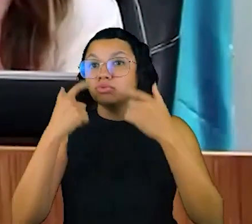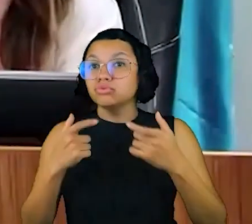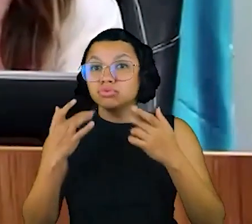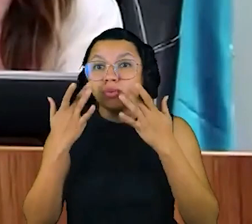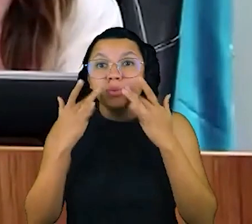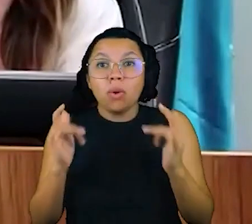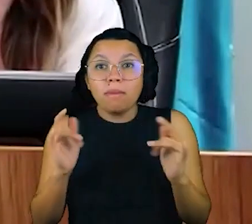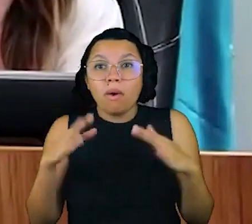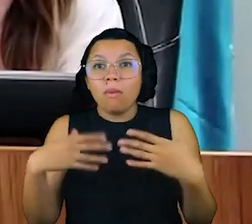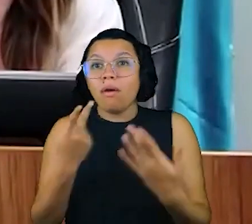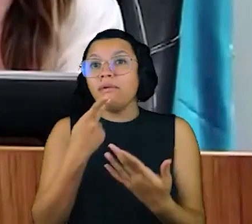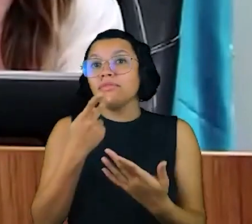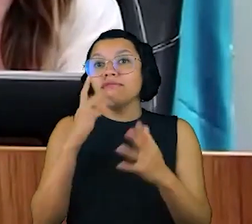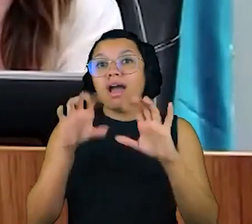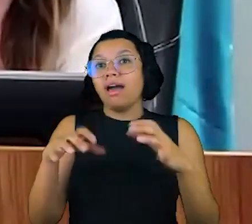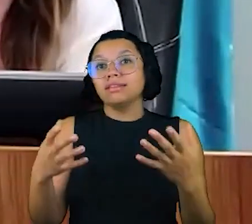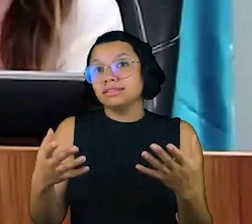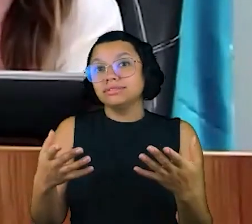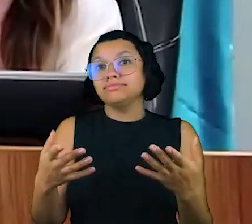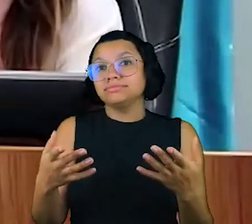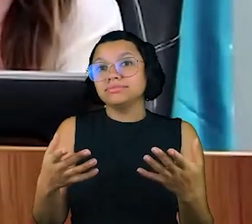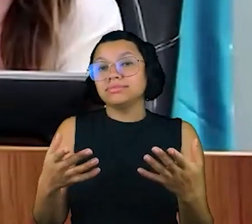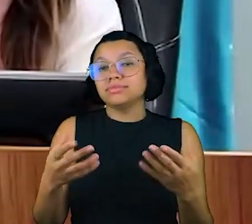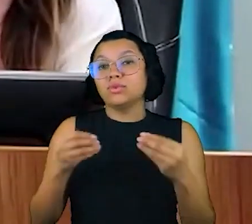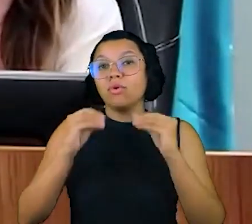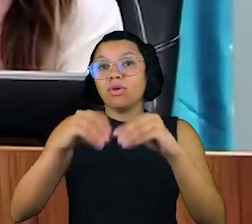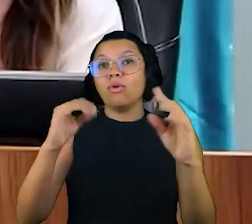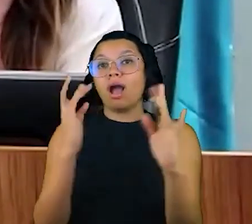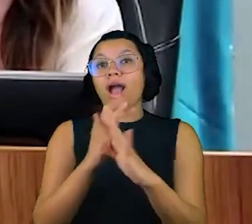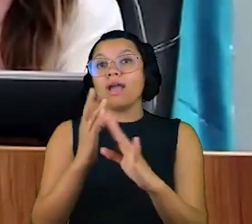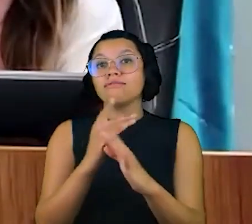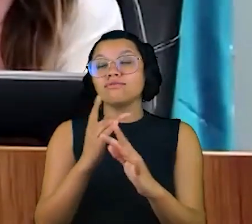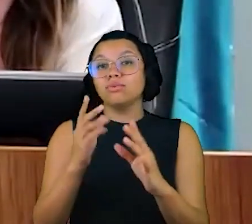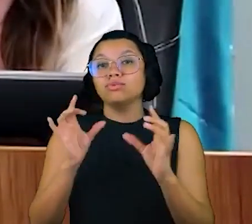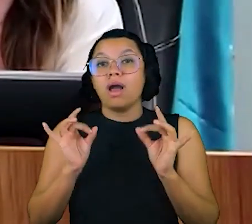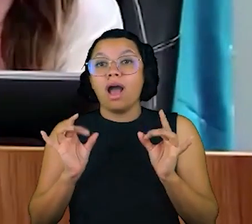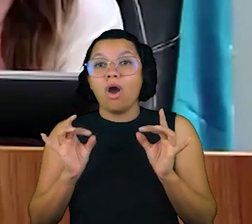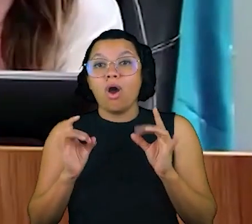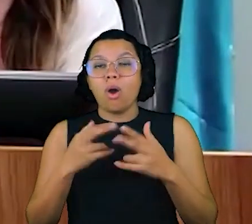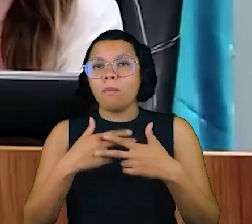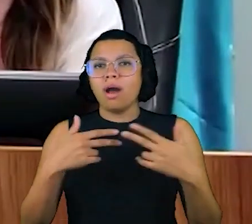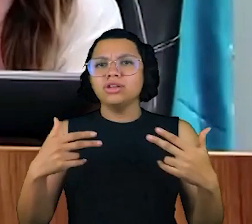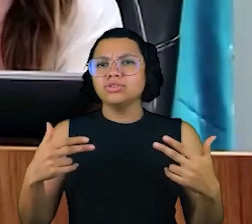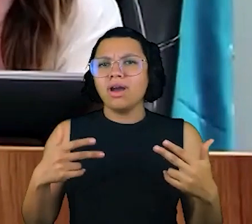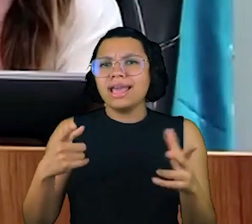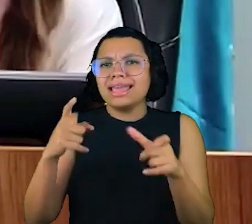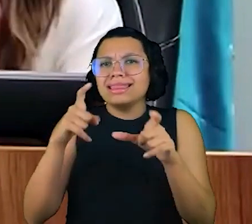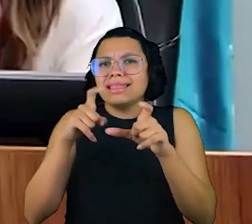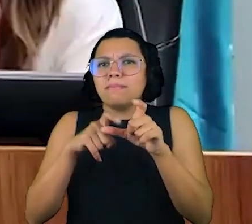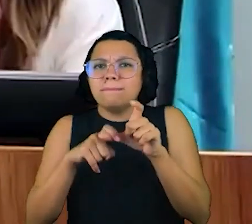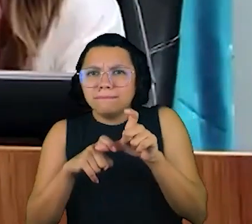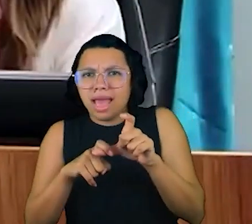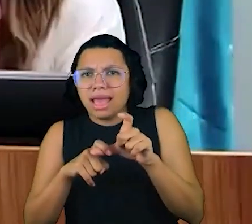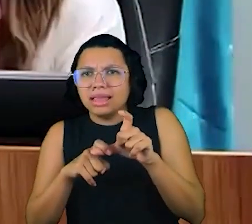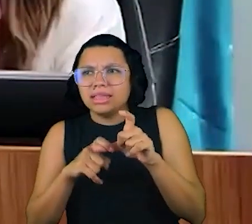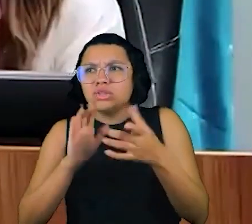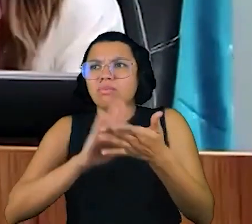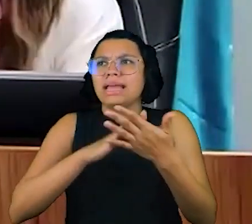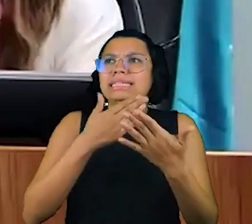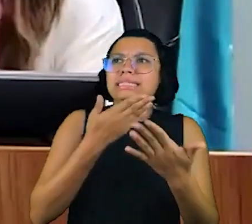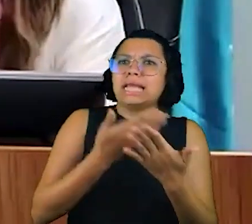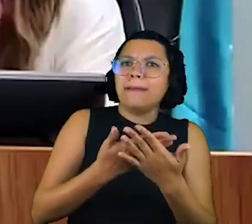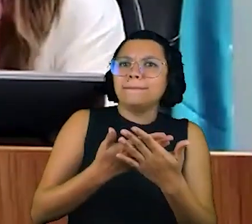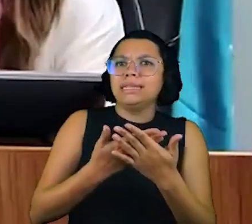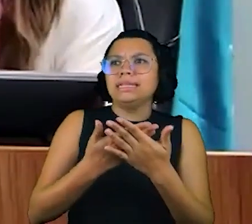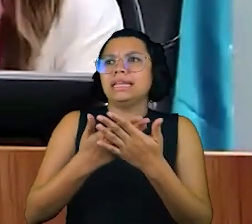exteriorizando que eu sou normal nesse momento, quando faço uma afirmação dessa. Porque você colocar em fluxo automático de processo coisas que dependem